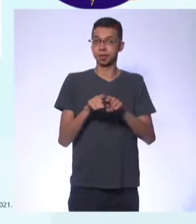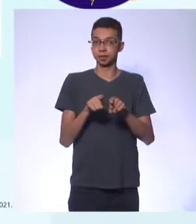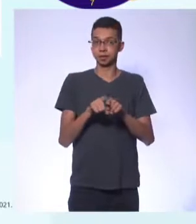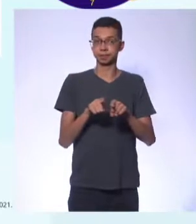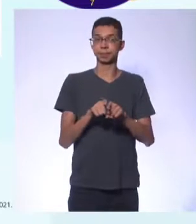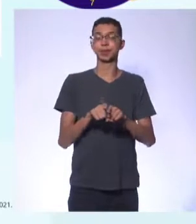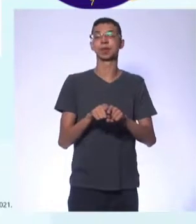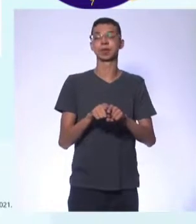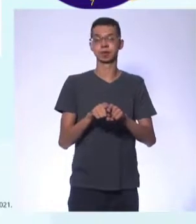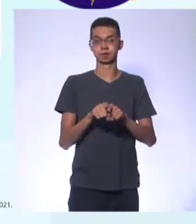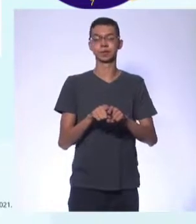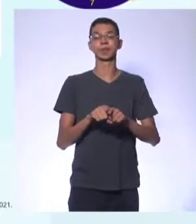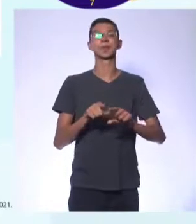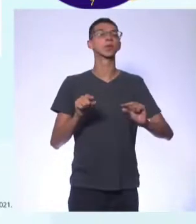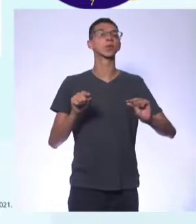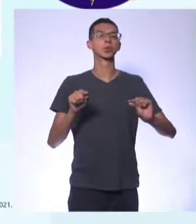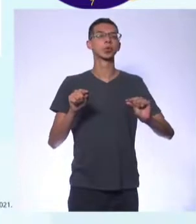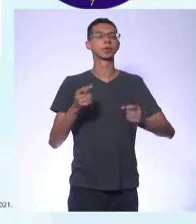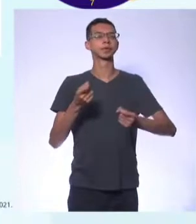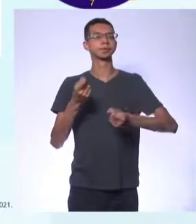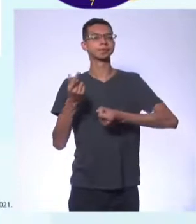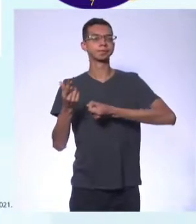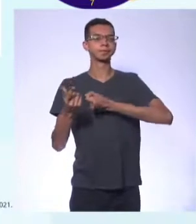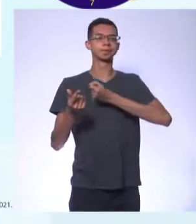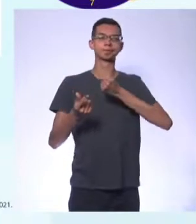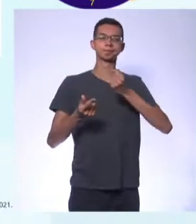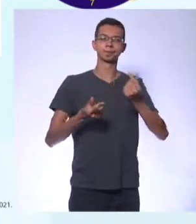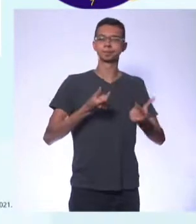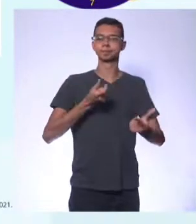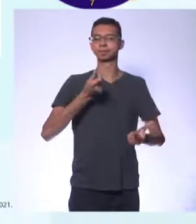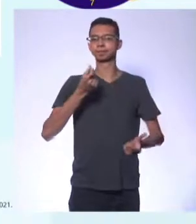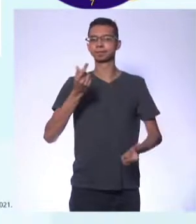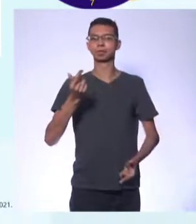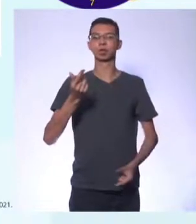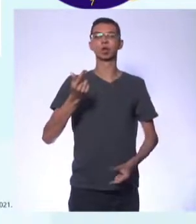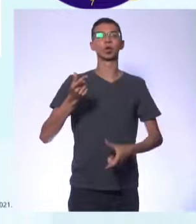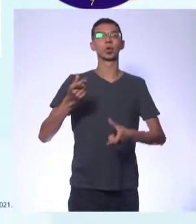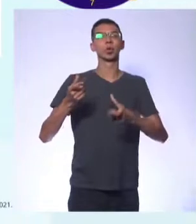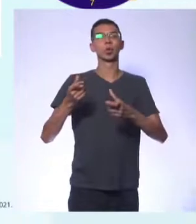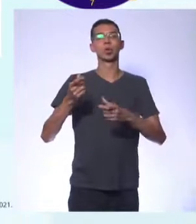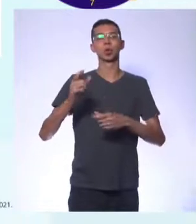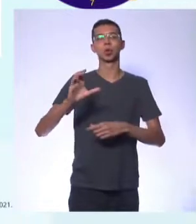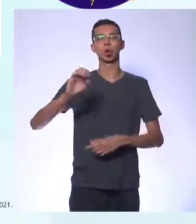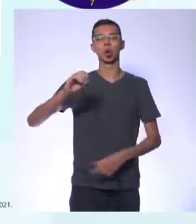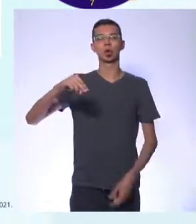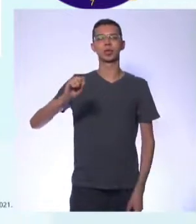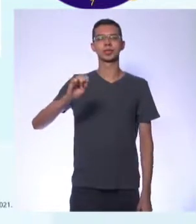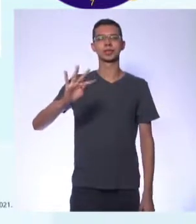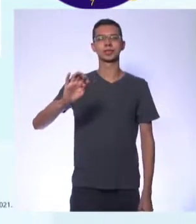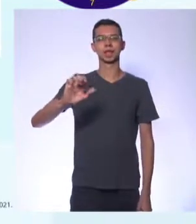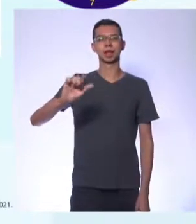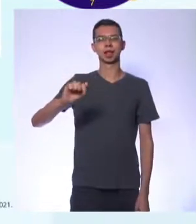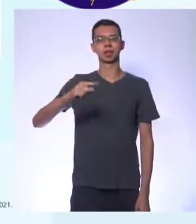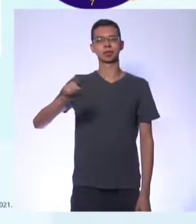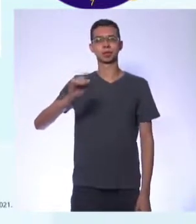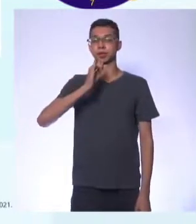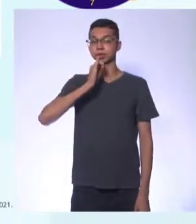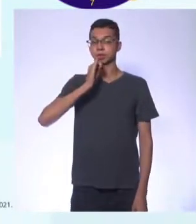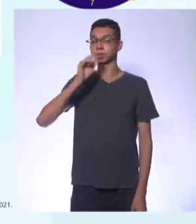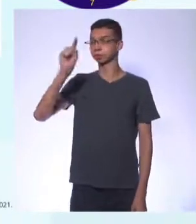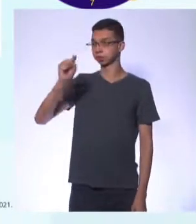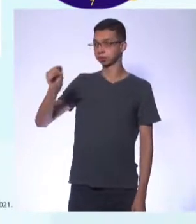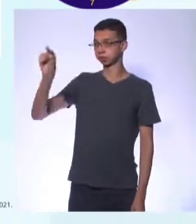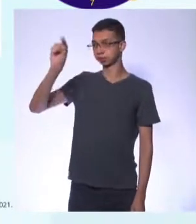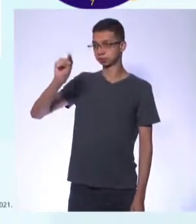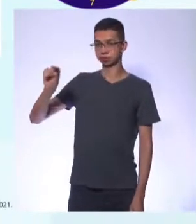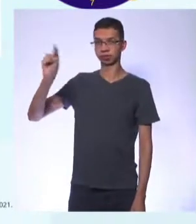aí representadas nesses círculos, né? Como a do Cruzeiro do Sul, que é a mais conhecida, também na bandeira. Então, as estrelinhas não foram espalhadas